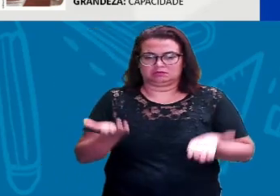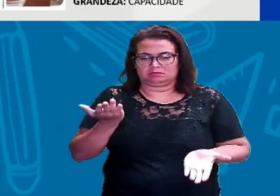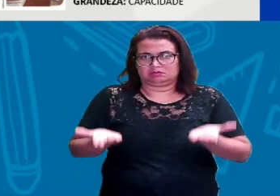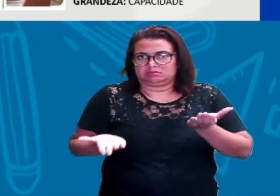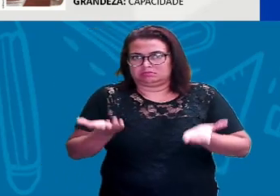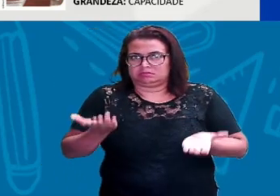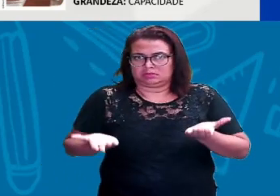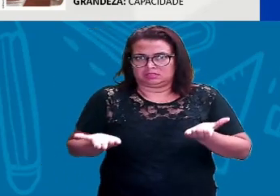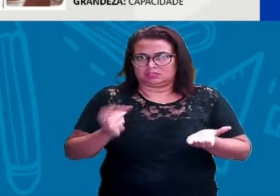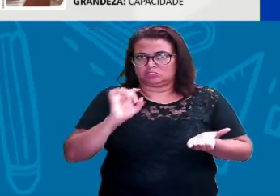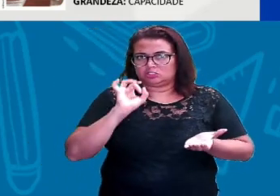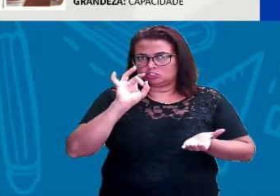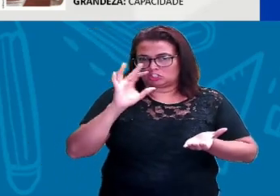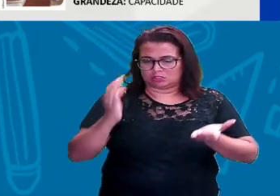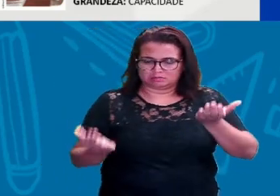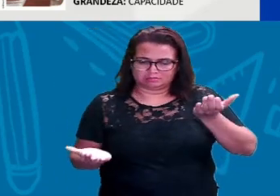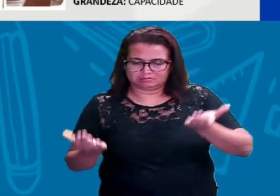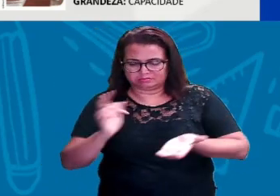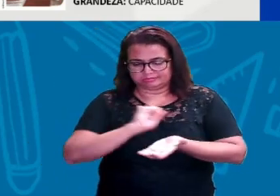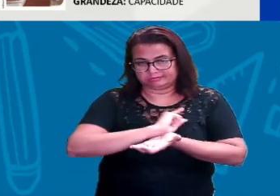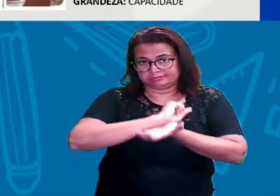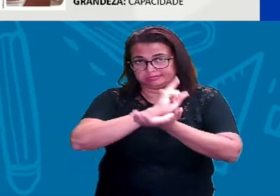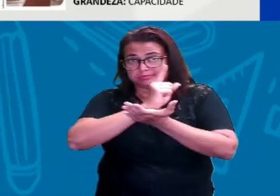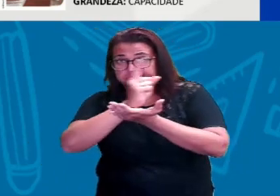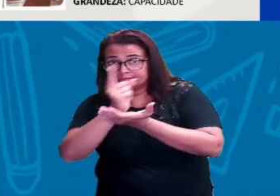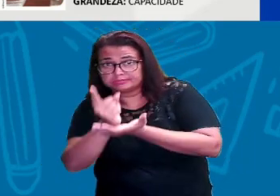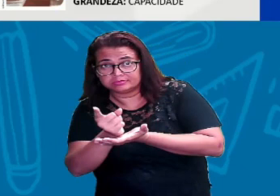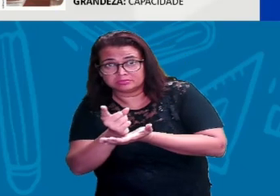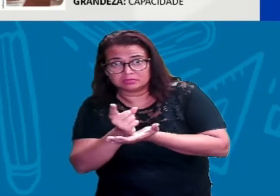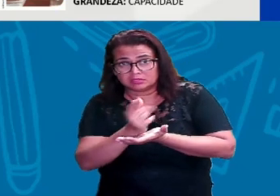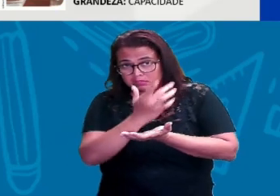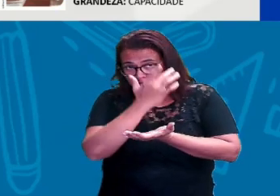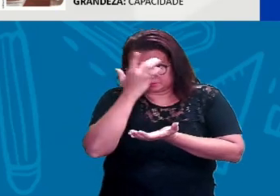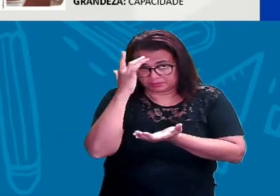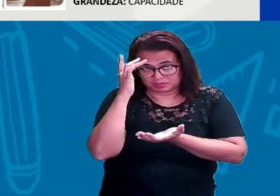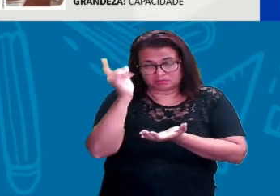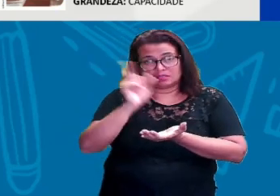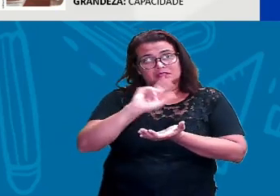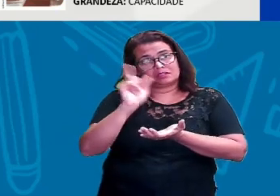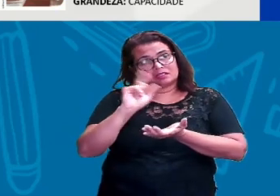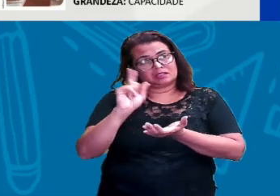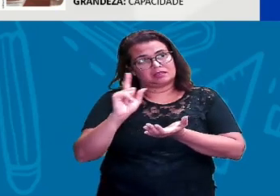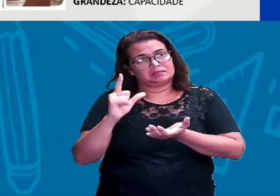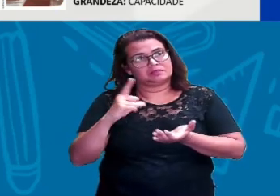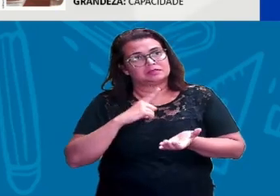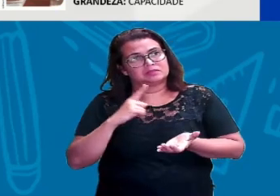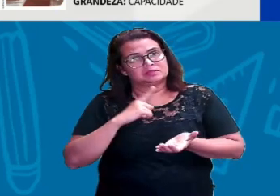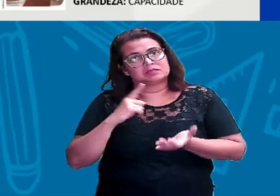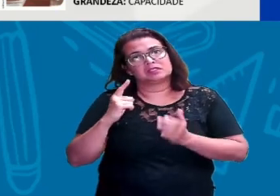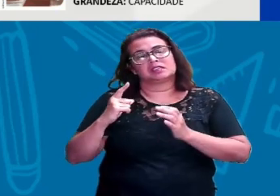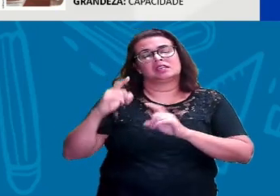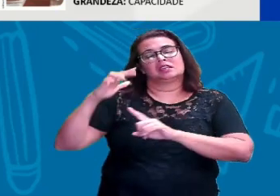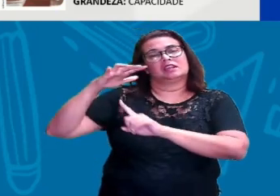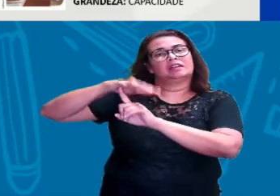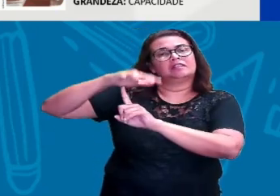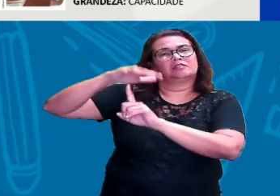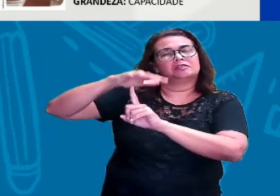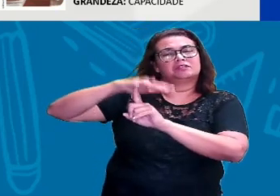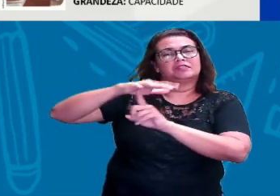esse tipo de balança para ver o peso da medida de uma pessoa? Não, existe a balança que é utilizada lá na feira,